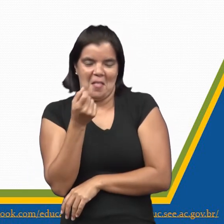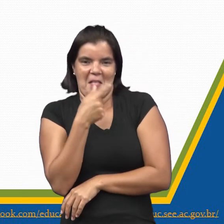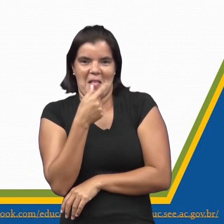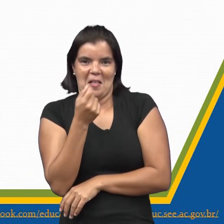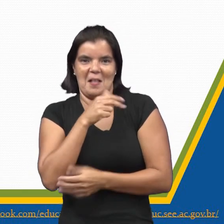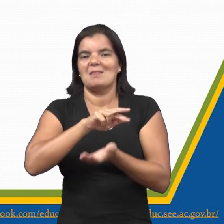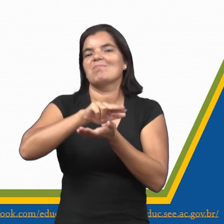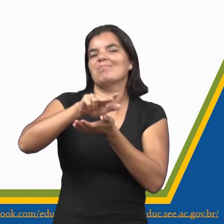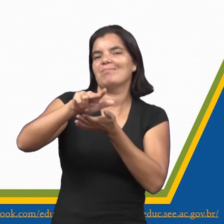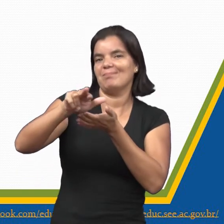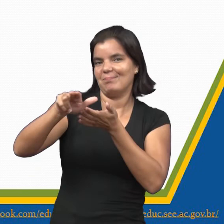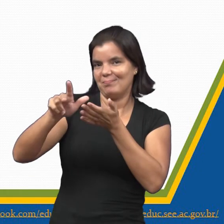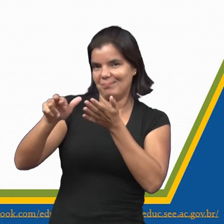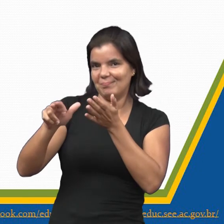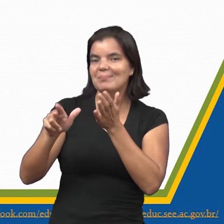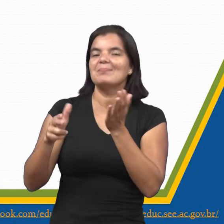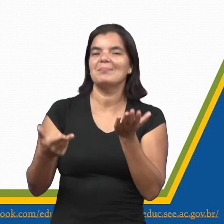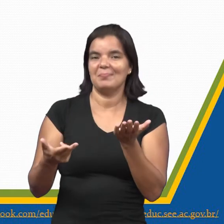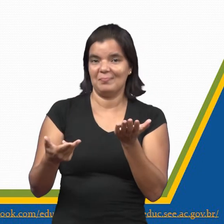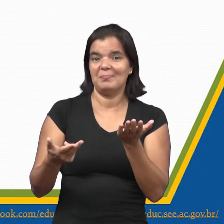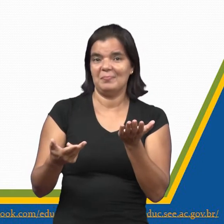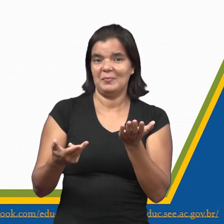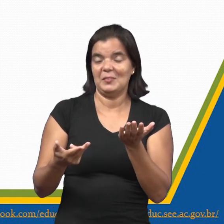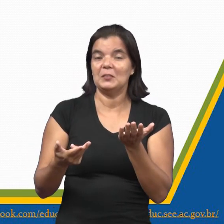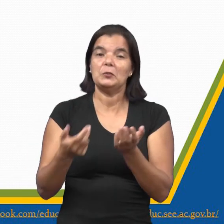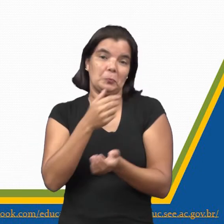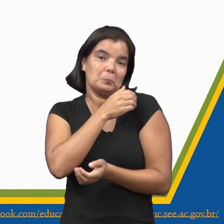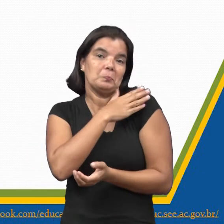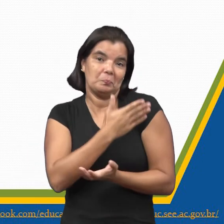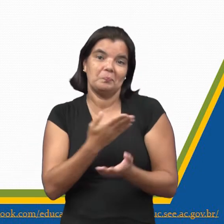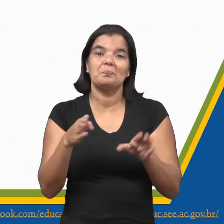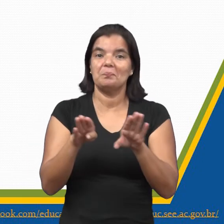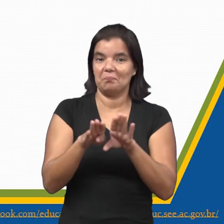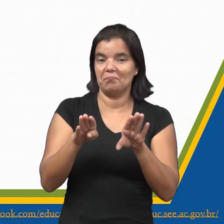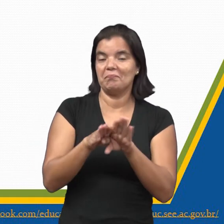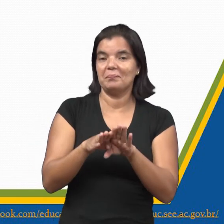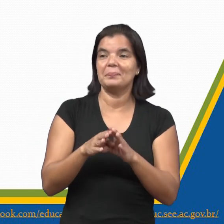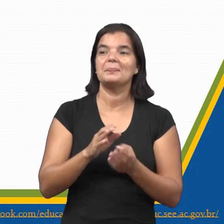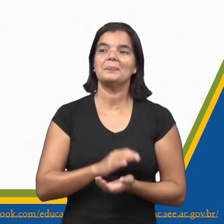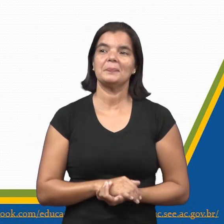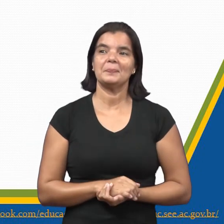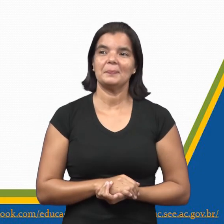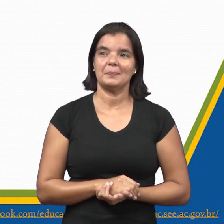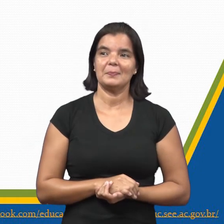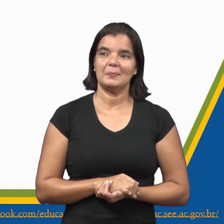uma variação apontada de maneira pejorativa e